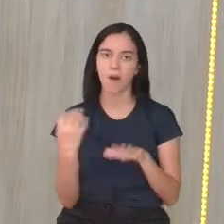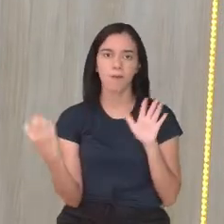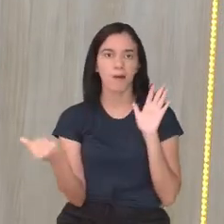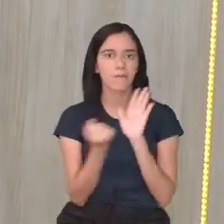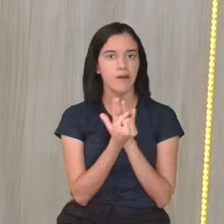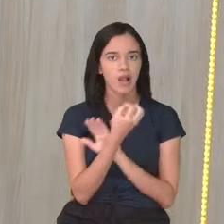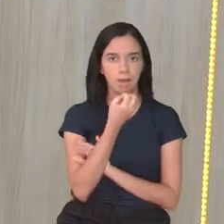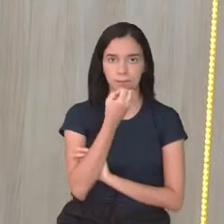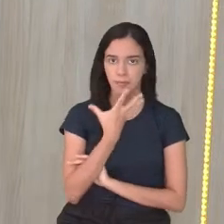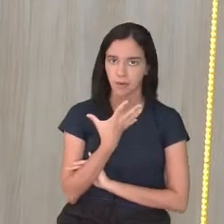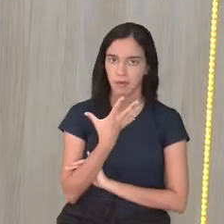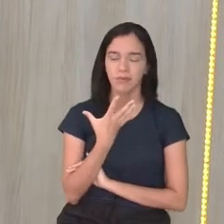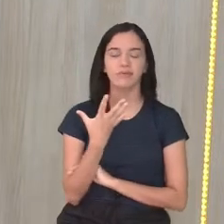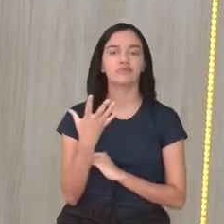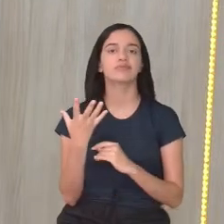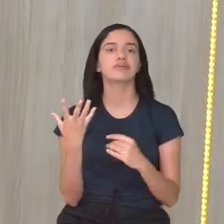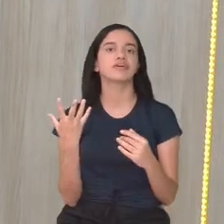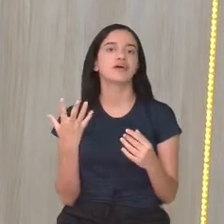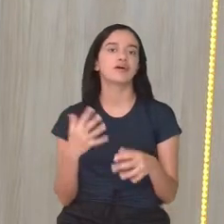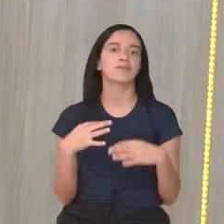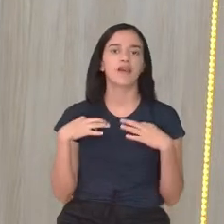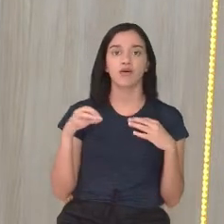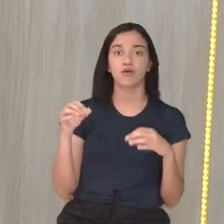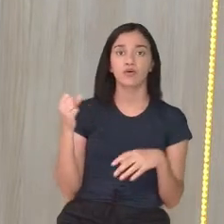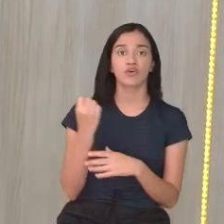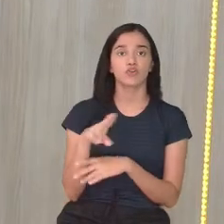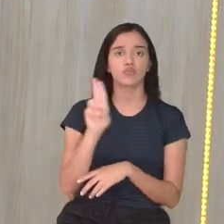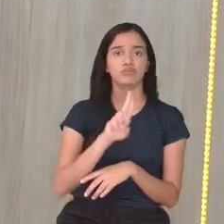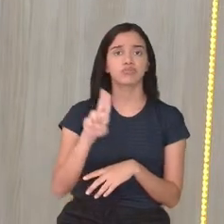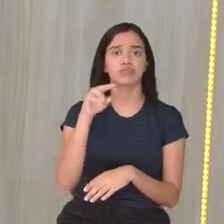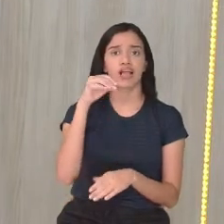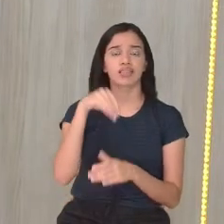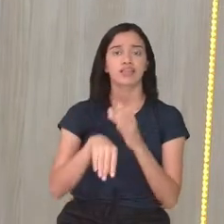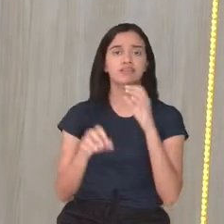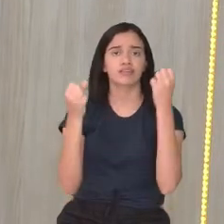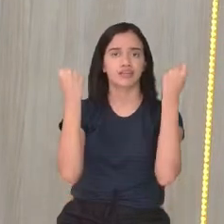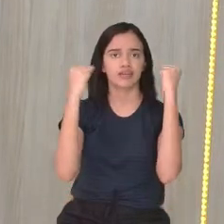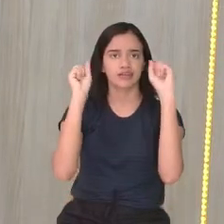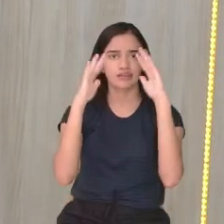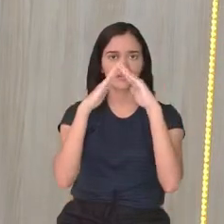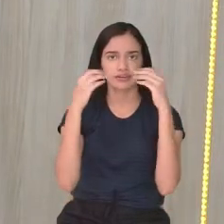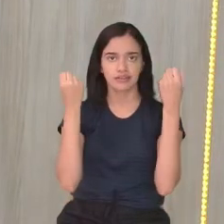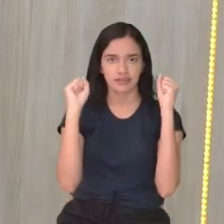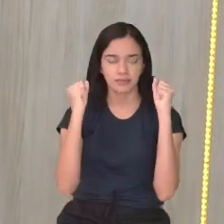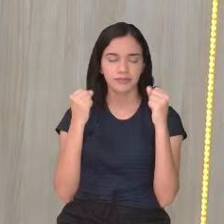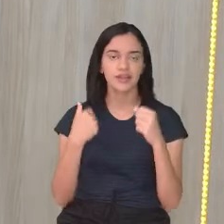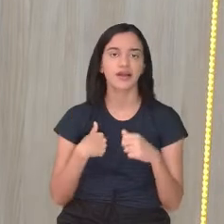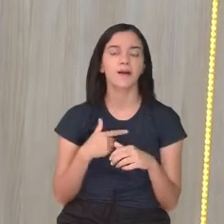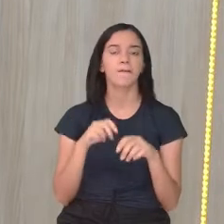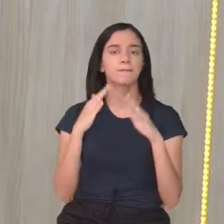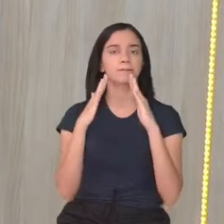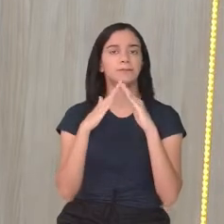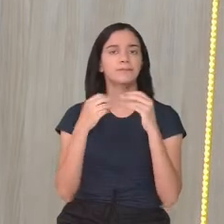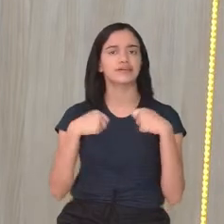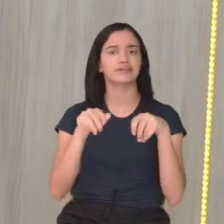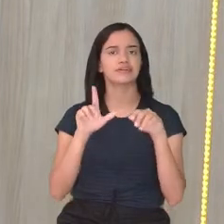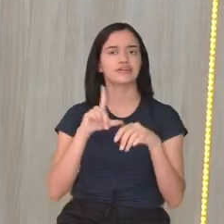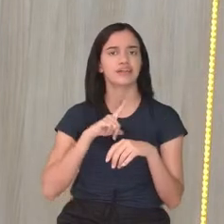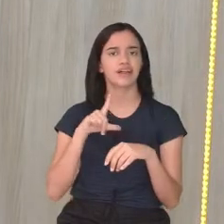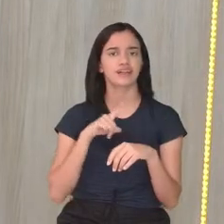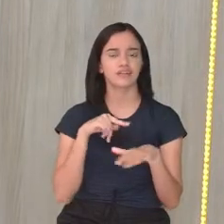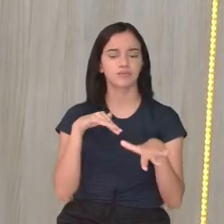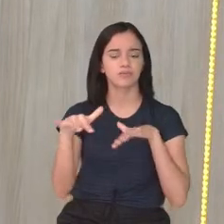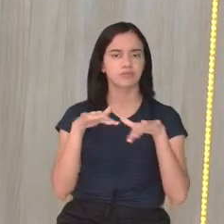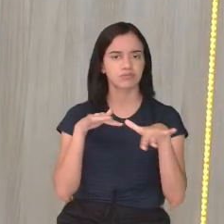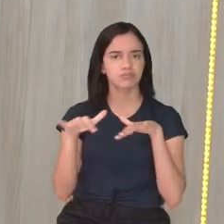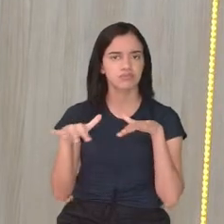muito boa, para poder ir lá para academia, porque é uma questão de conforto também, né? A gente precisa ali ter uma certa